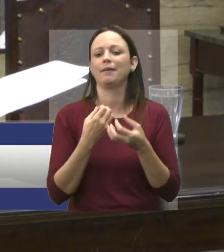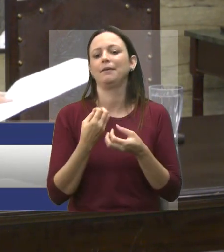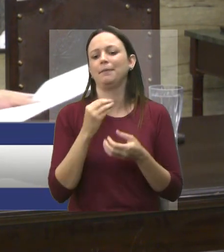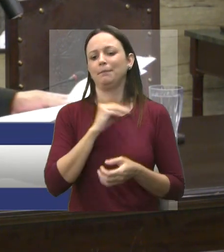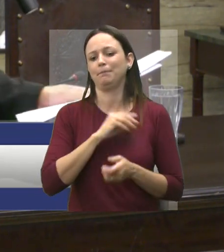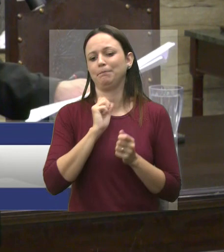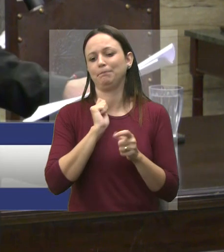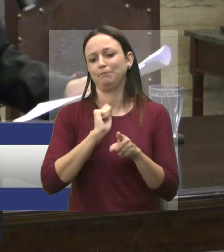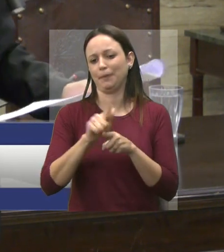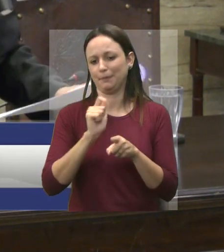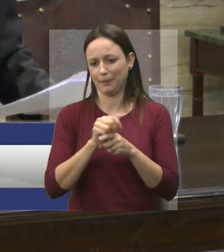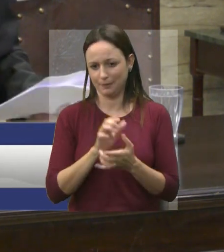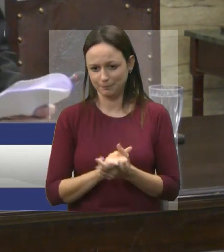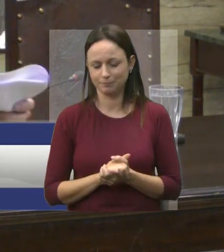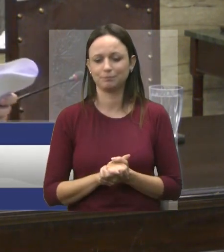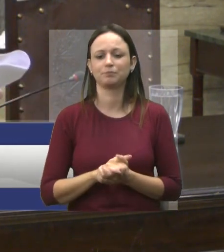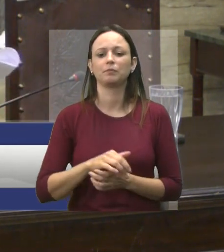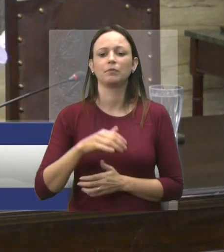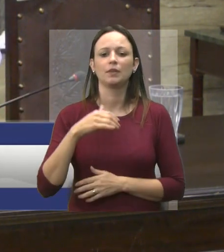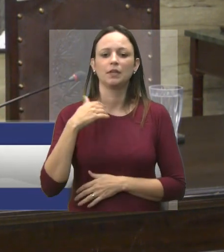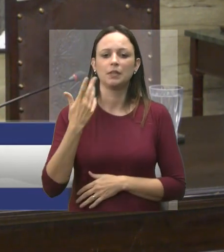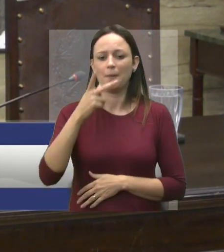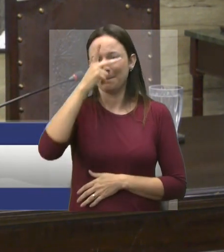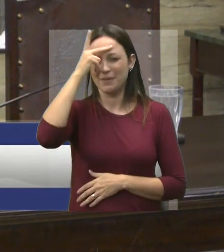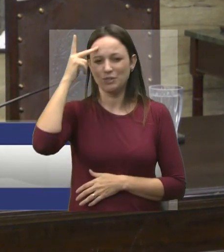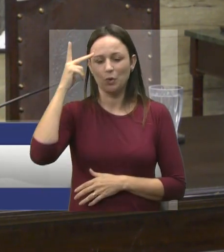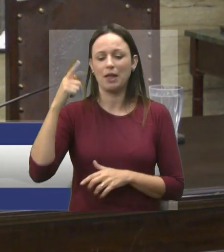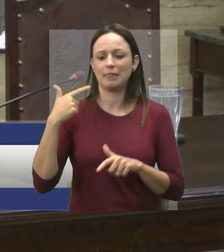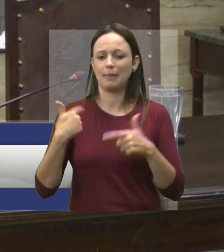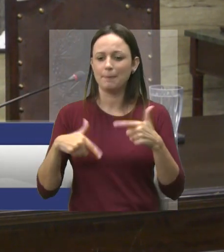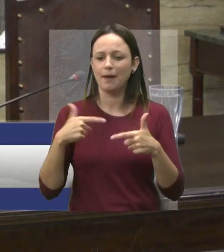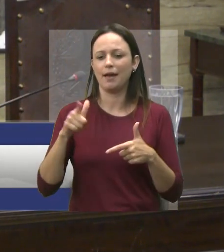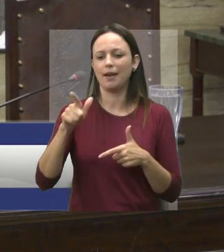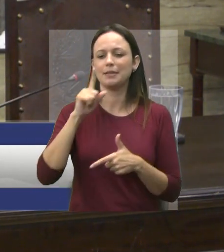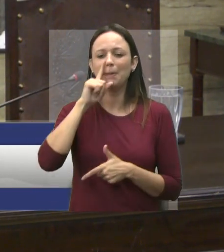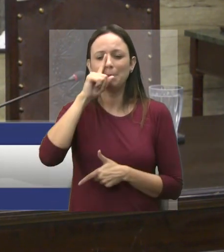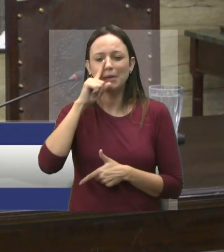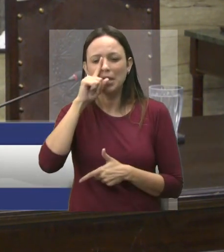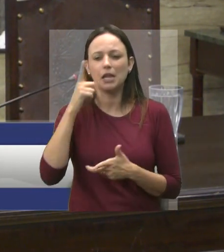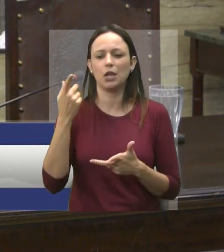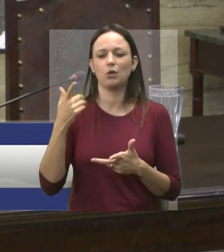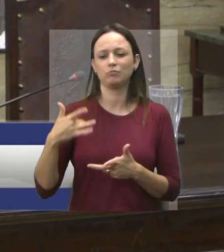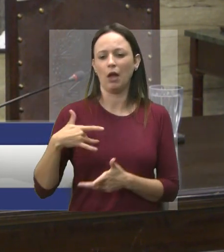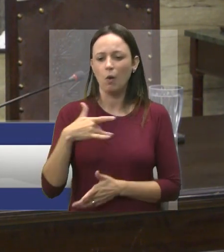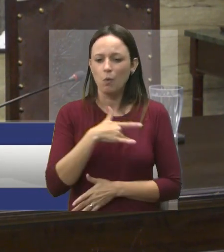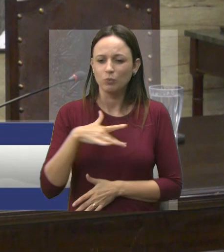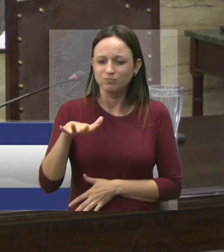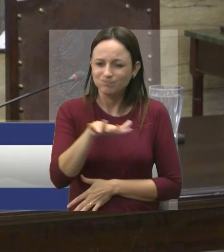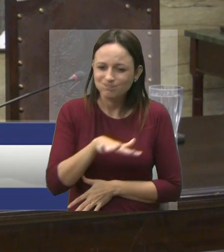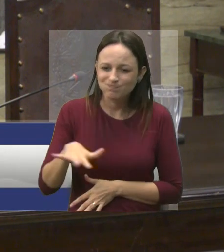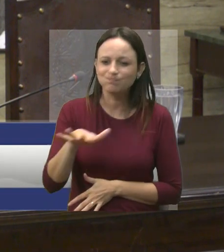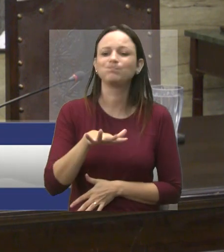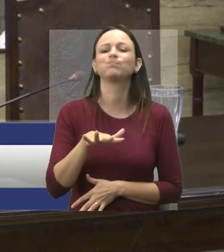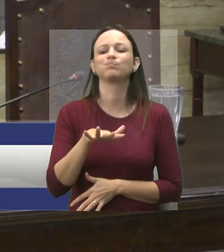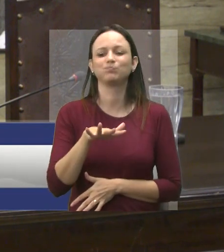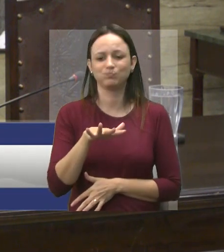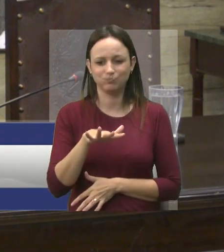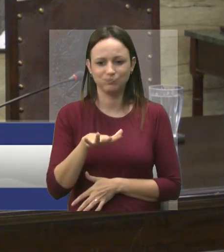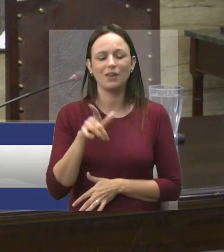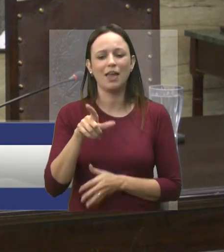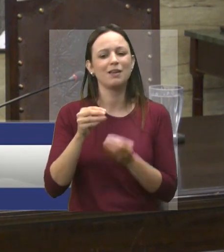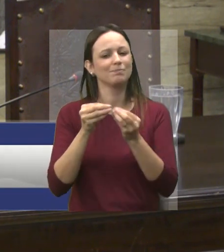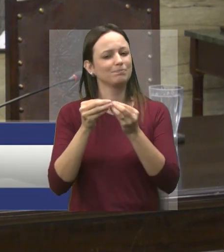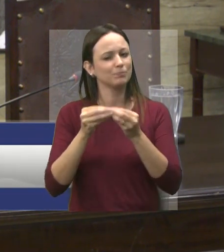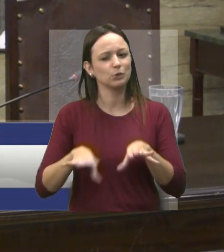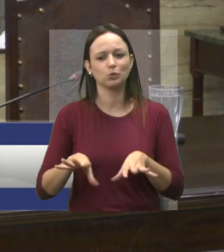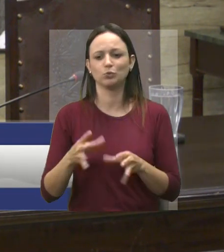que trabalha com esse tipo de exposição, ele foi afetado de uma forma